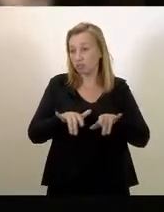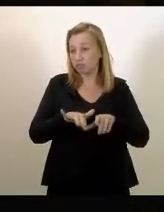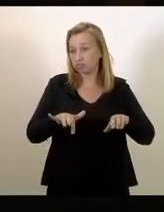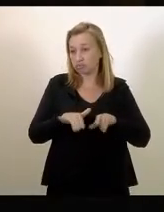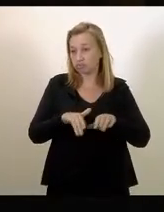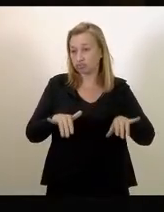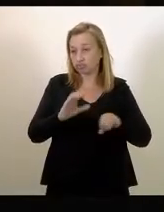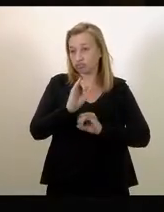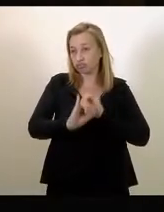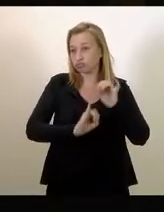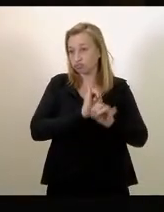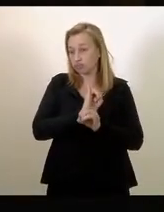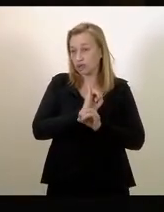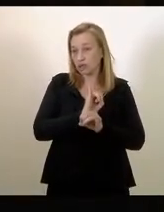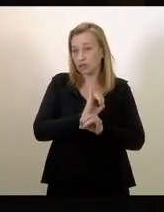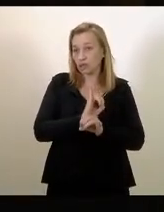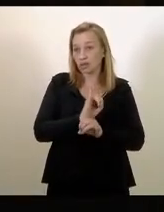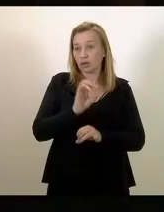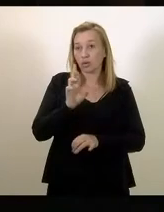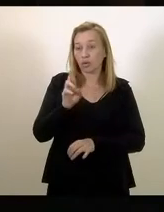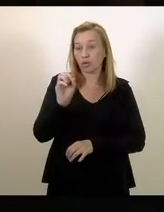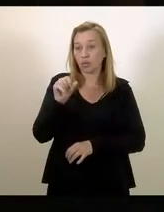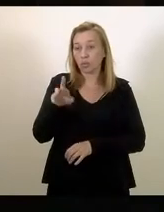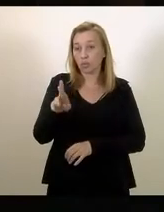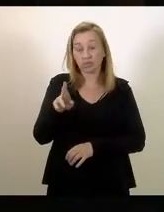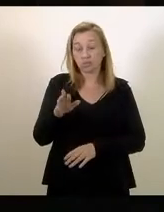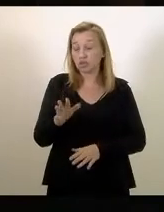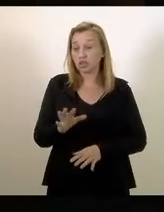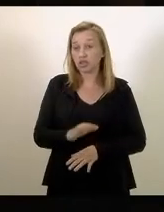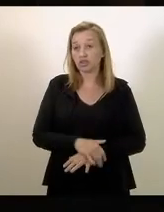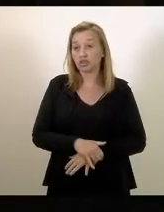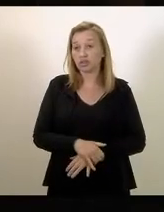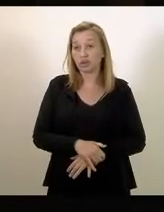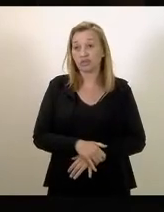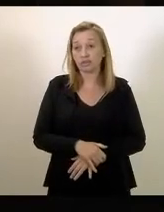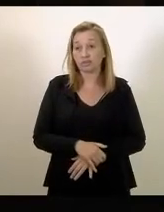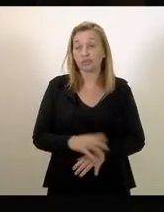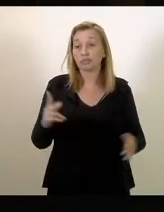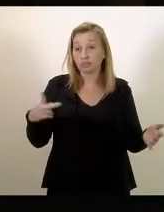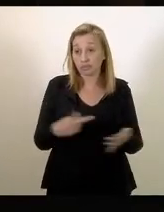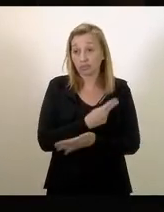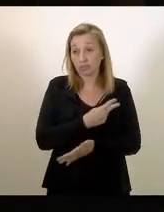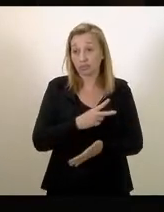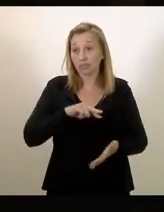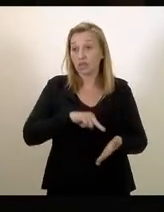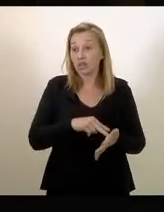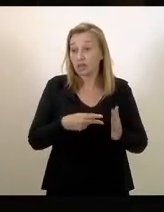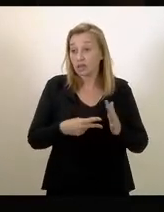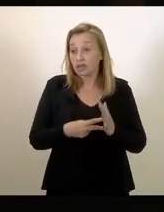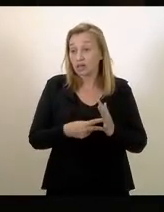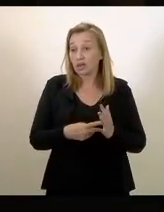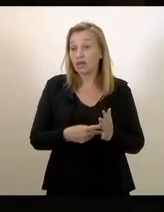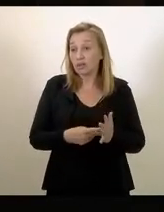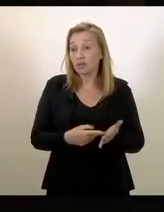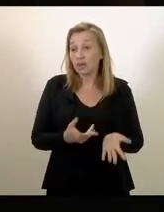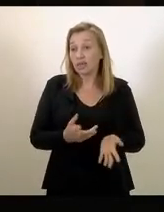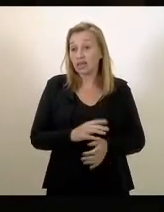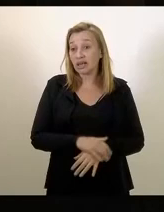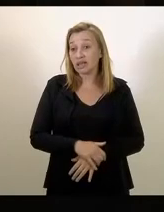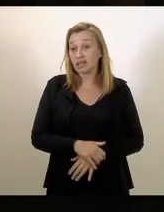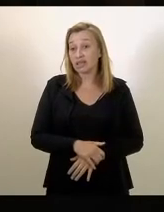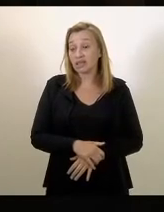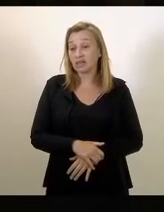é a robotização agora o que acontece é o seguinte tem uma diferença entre esta